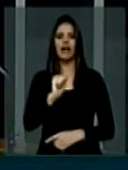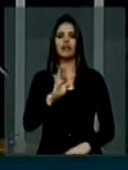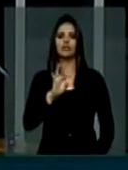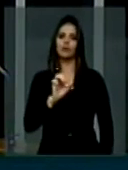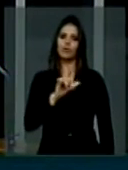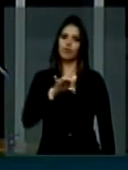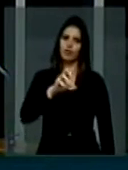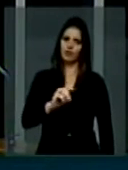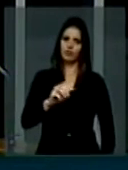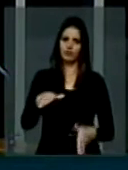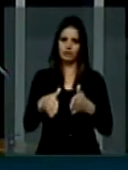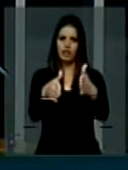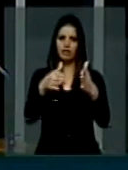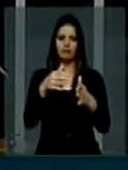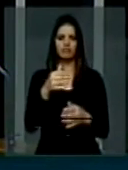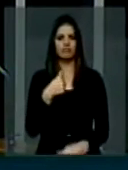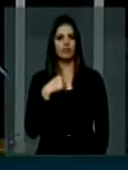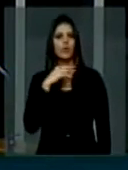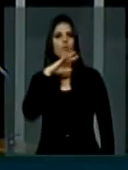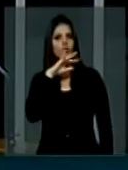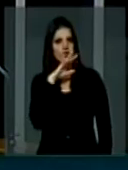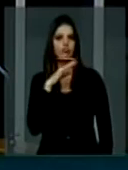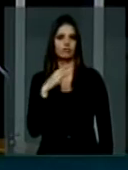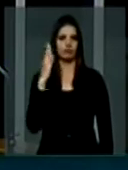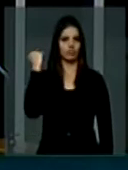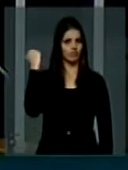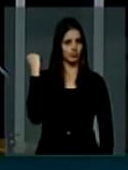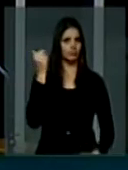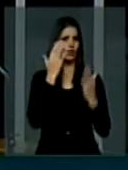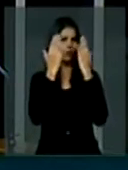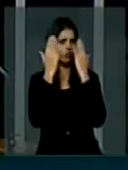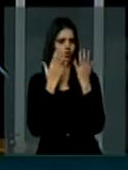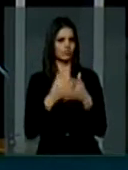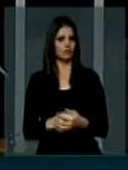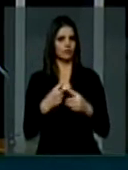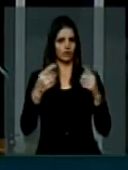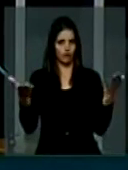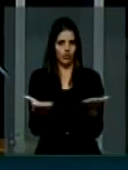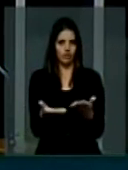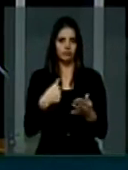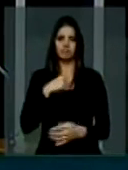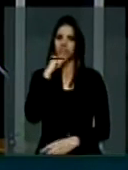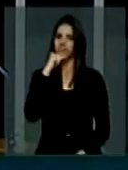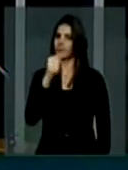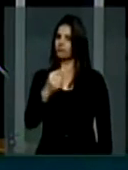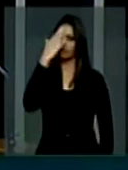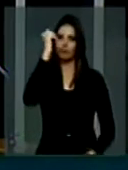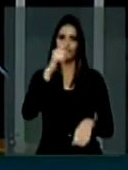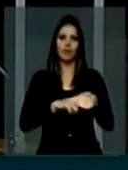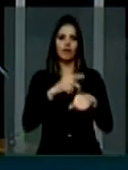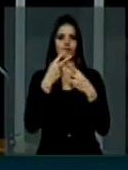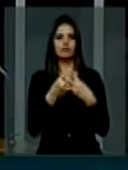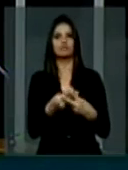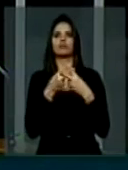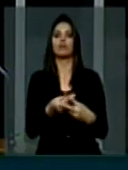estradas perebentas do noroeste paranaense dos anos 50. Ninguém que se saiba teve tempo ou paciência para contar